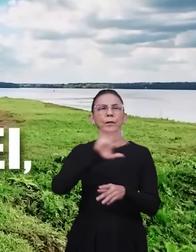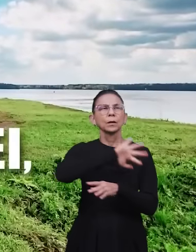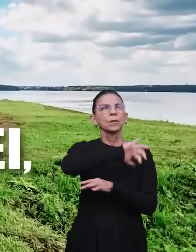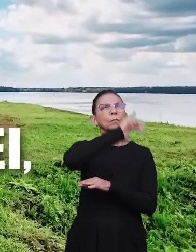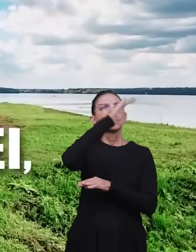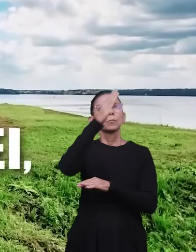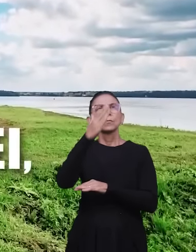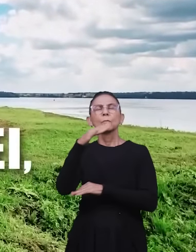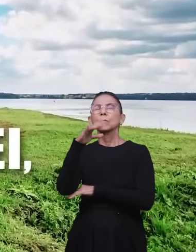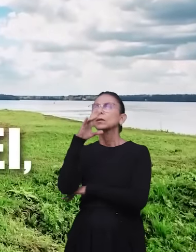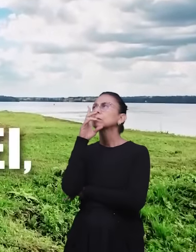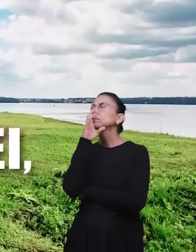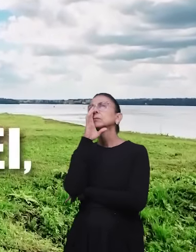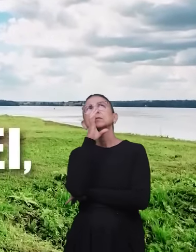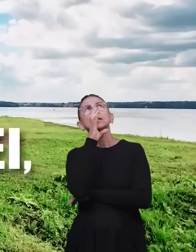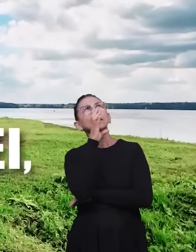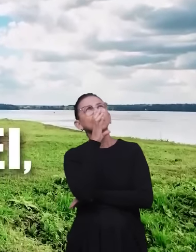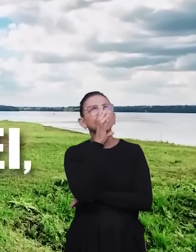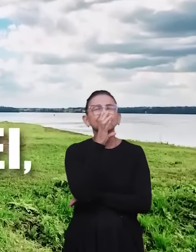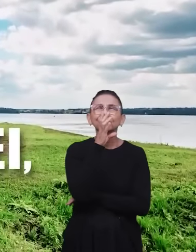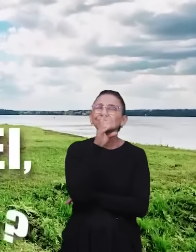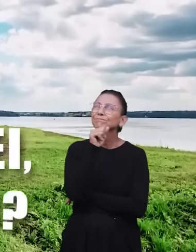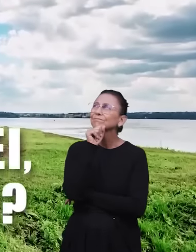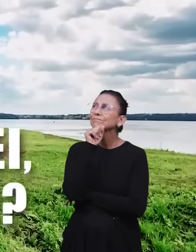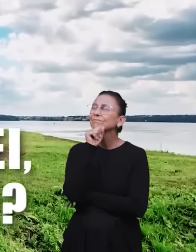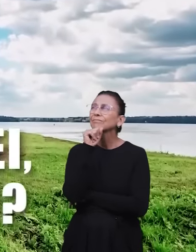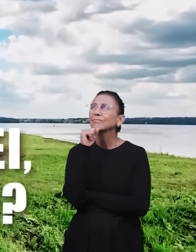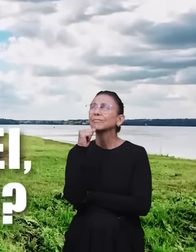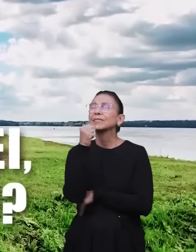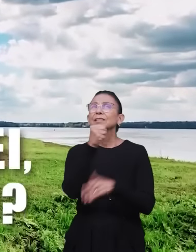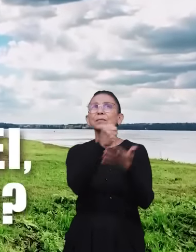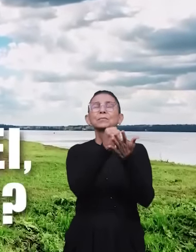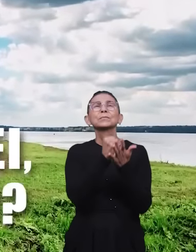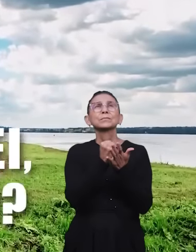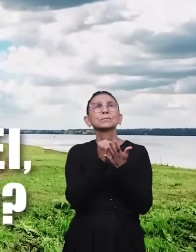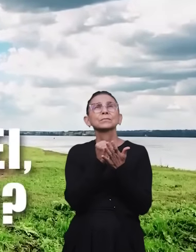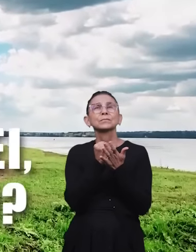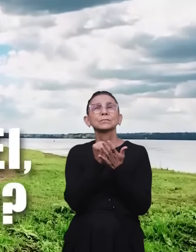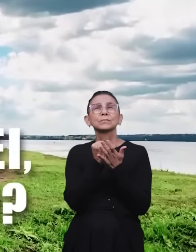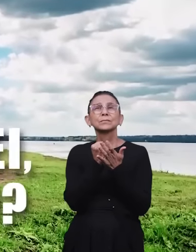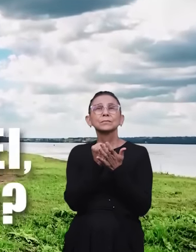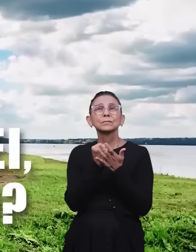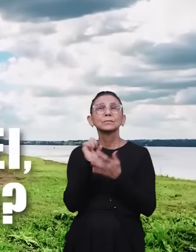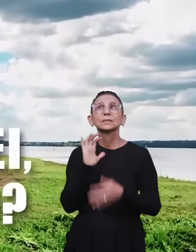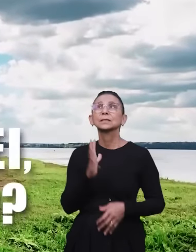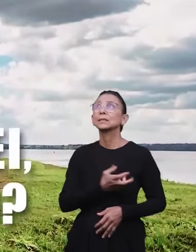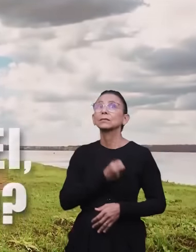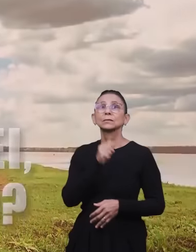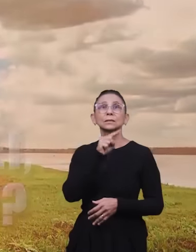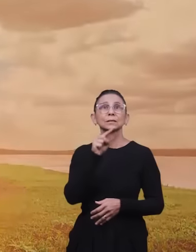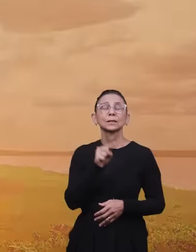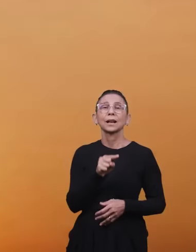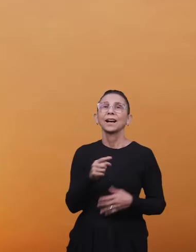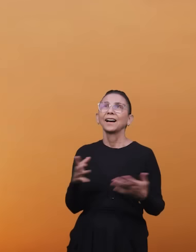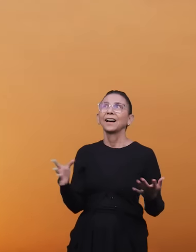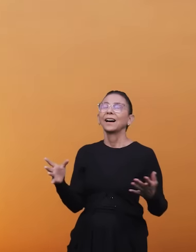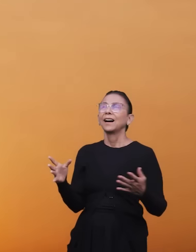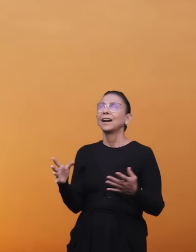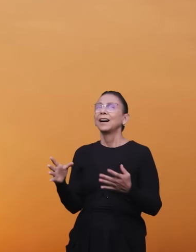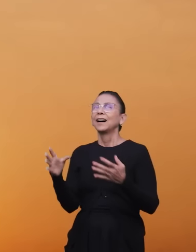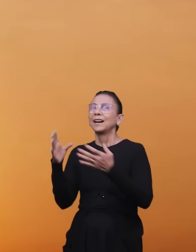Para os montes olharei, de onde vem a salvação.